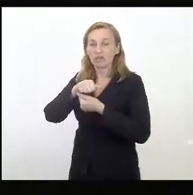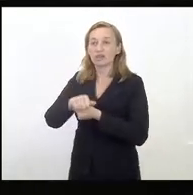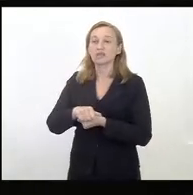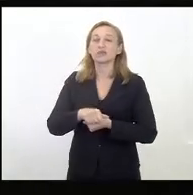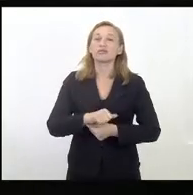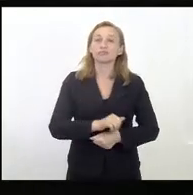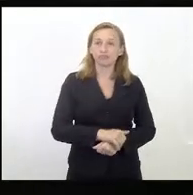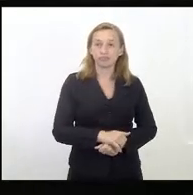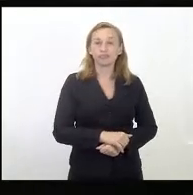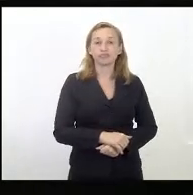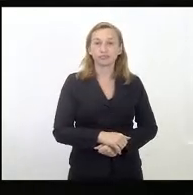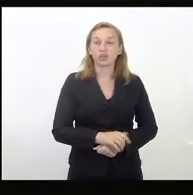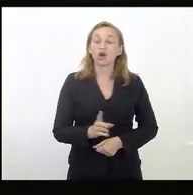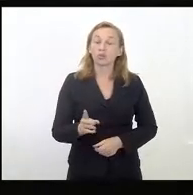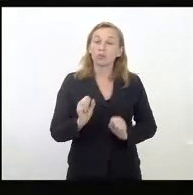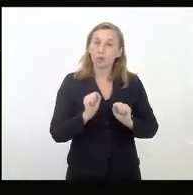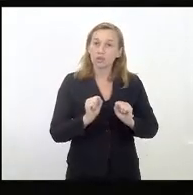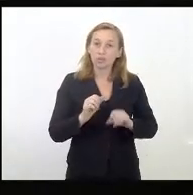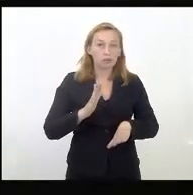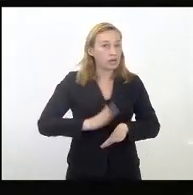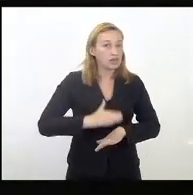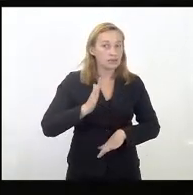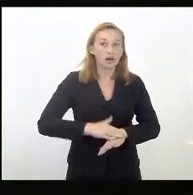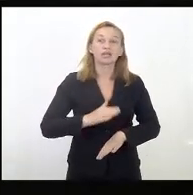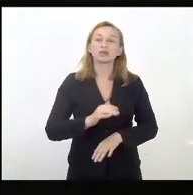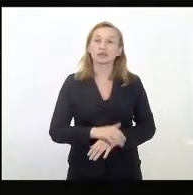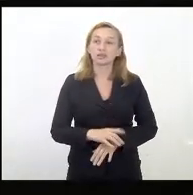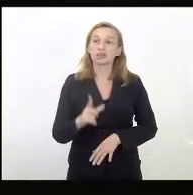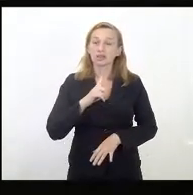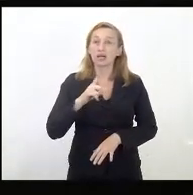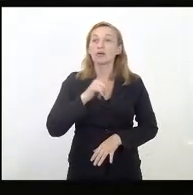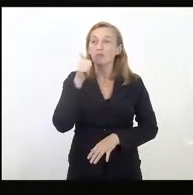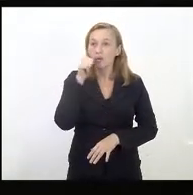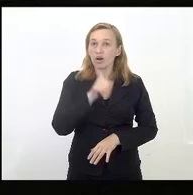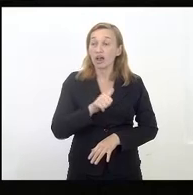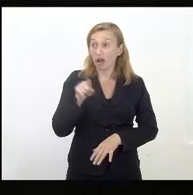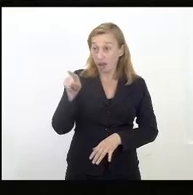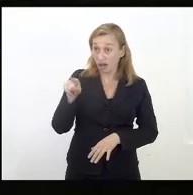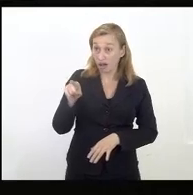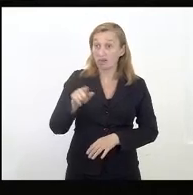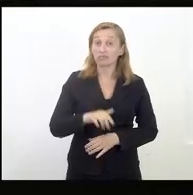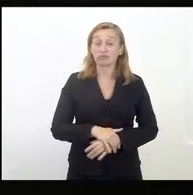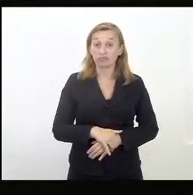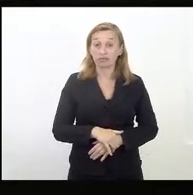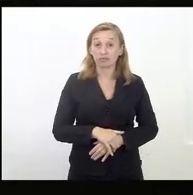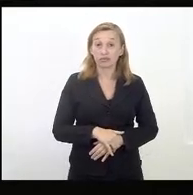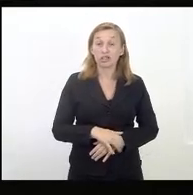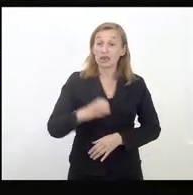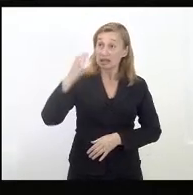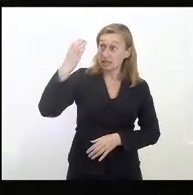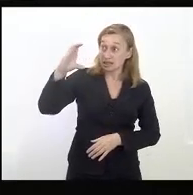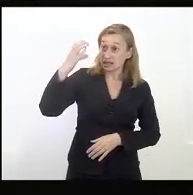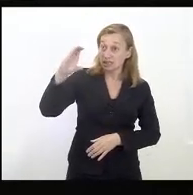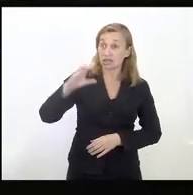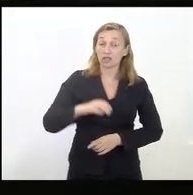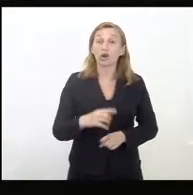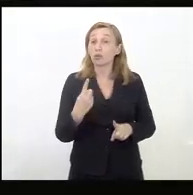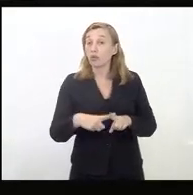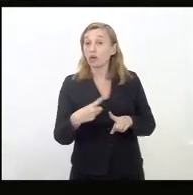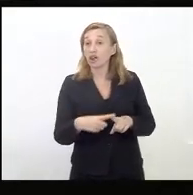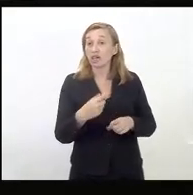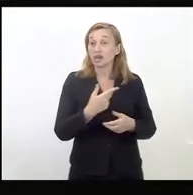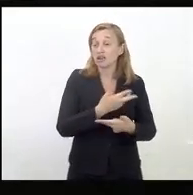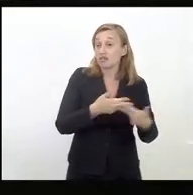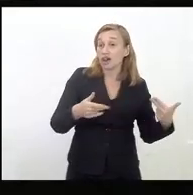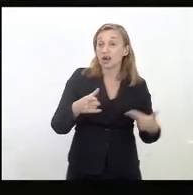na ciência para que a gente possa cada vez mais tem mulheres aí é cientistas porque nós